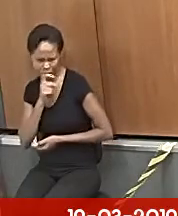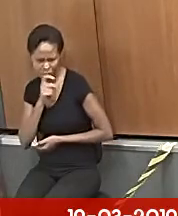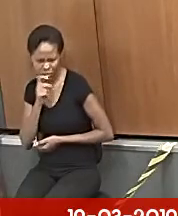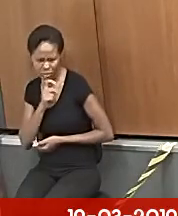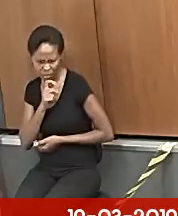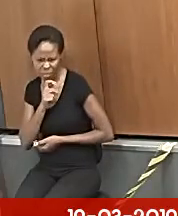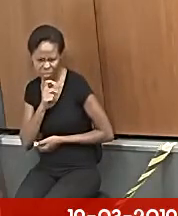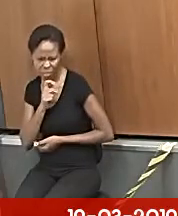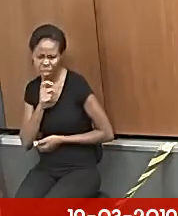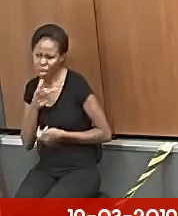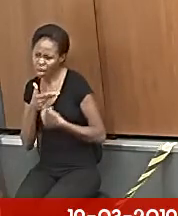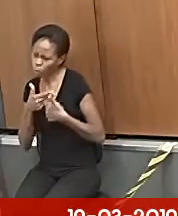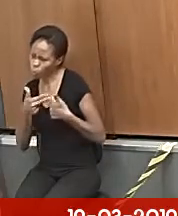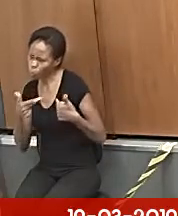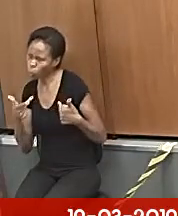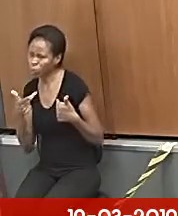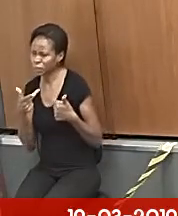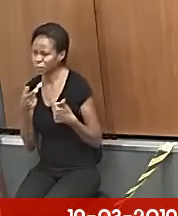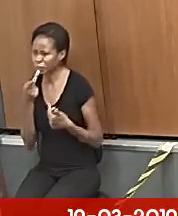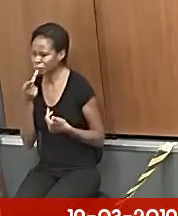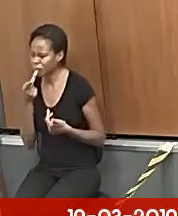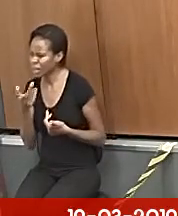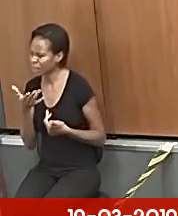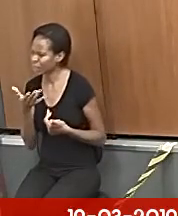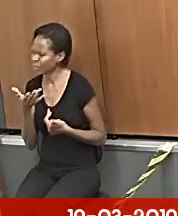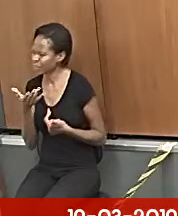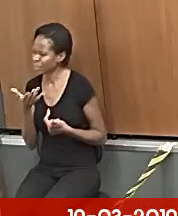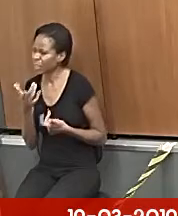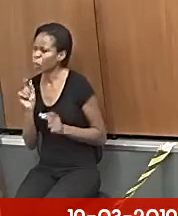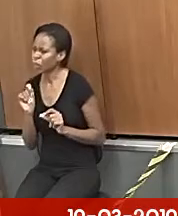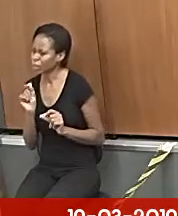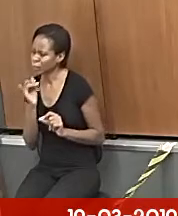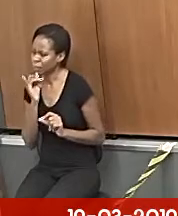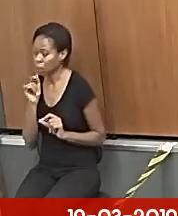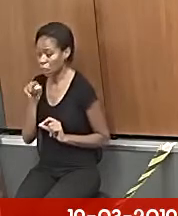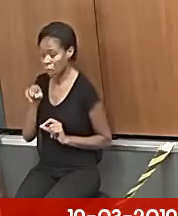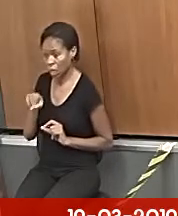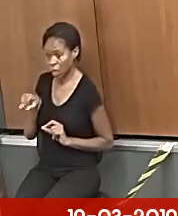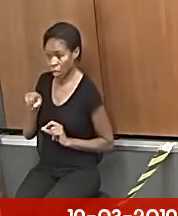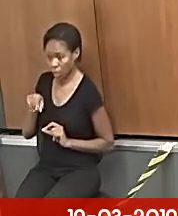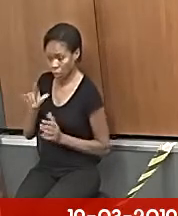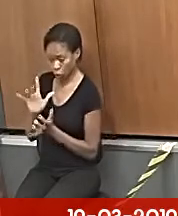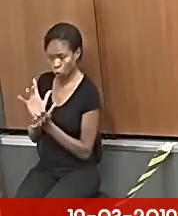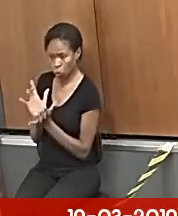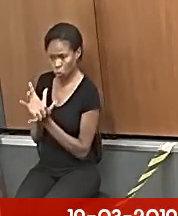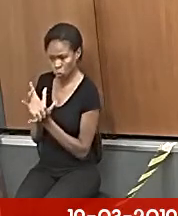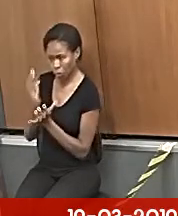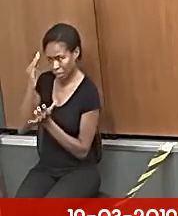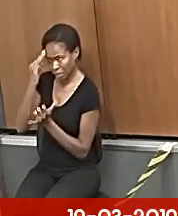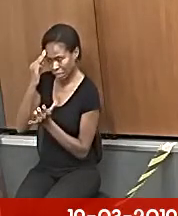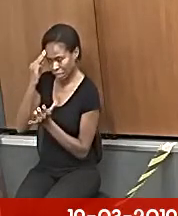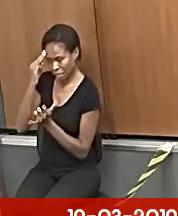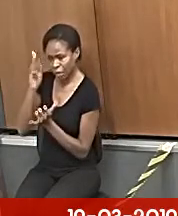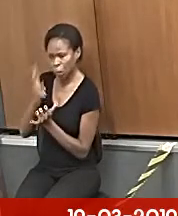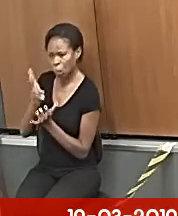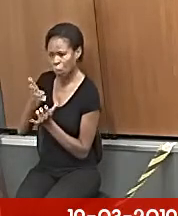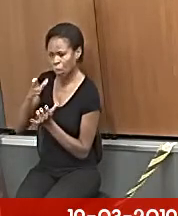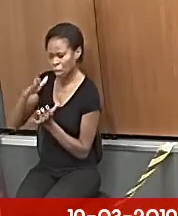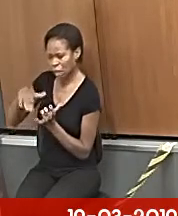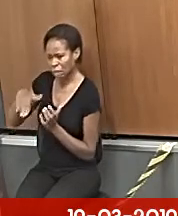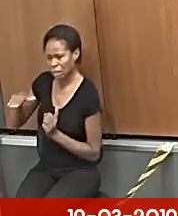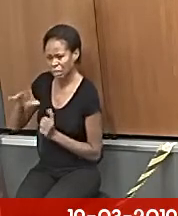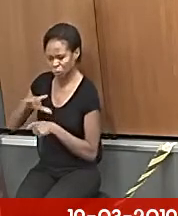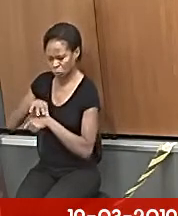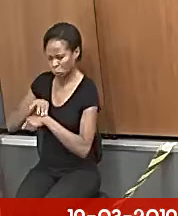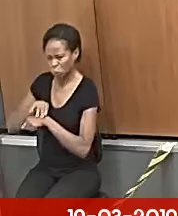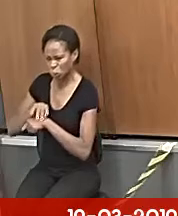deficiência intelectual algum deles é que eles são eternas crianças que eles são doentes né ele é